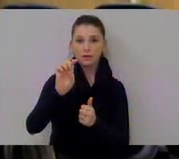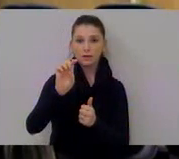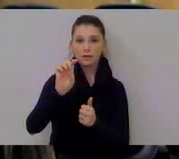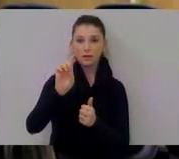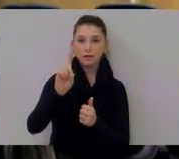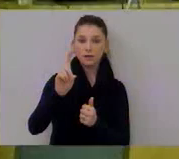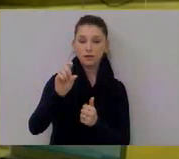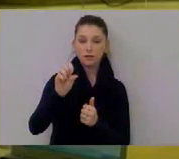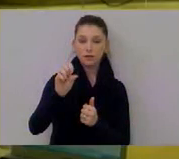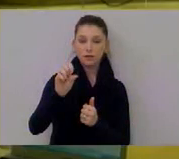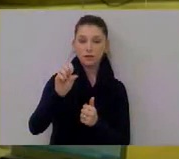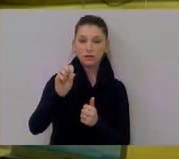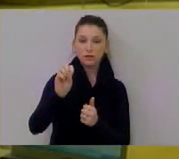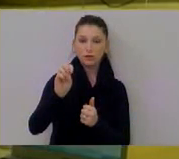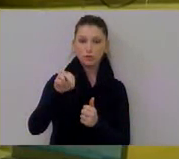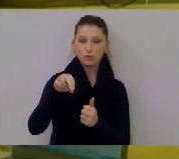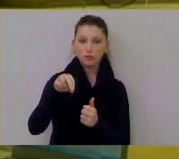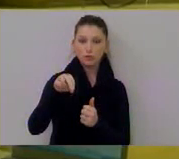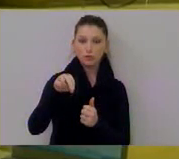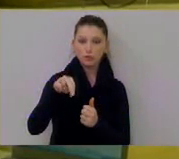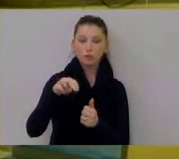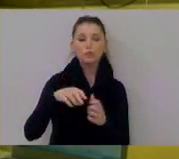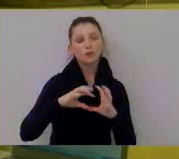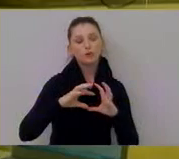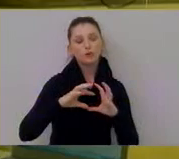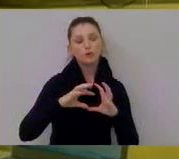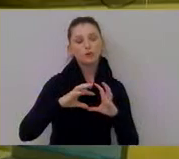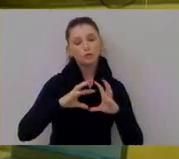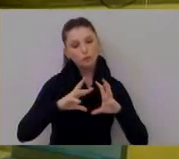saudar os demais vereadores,